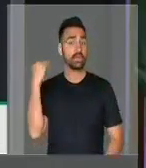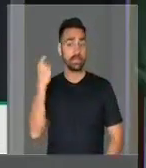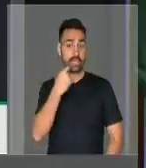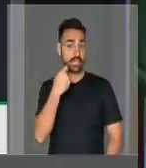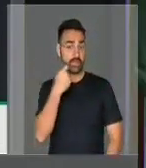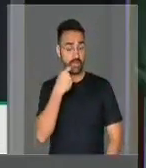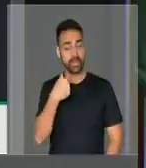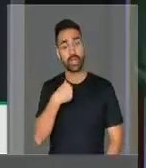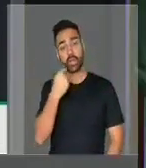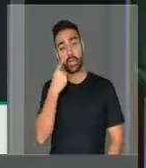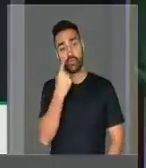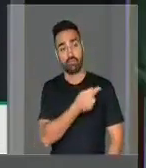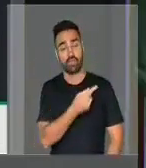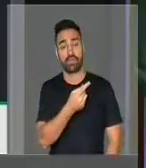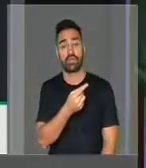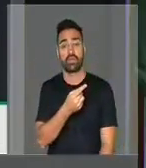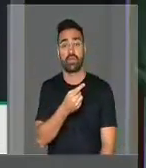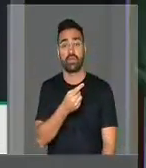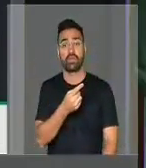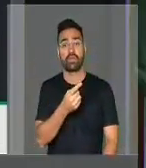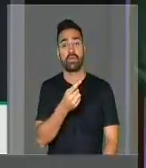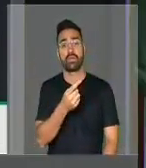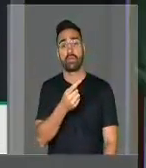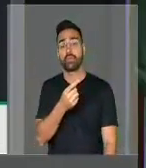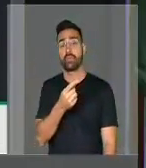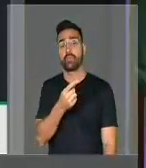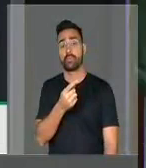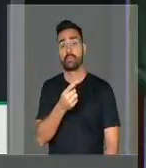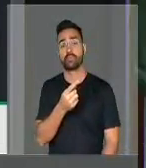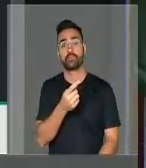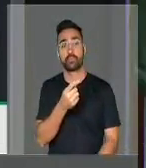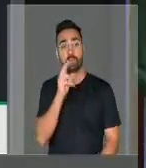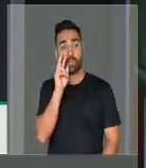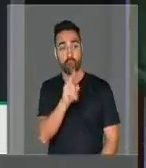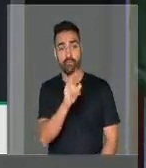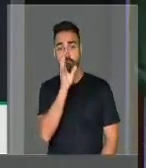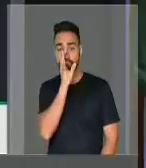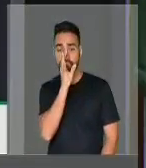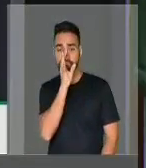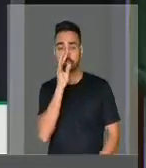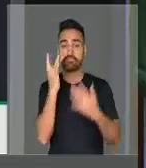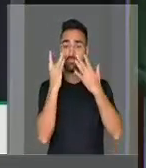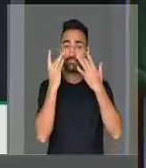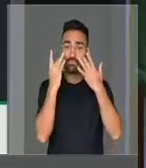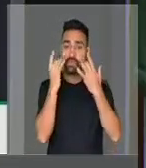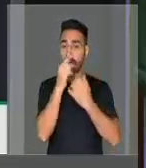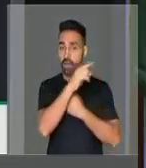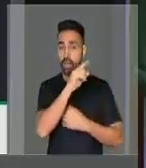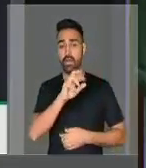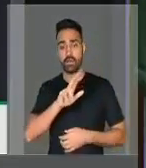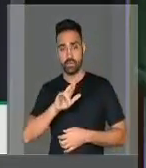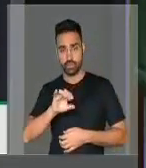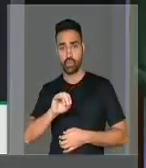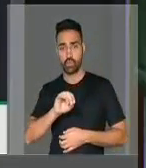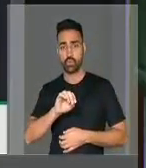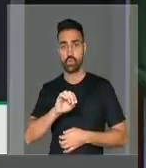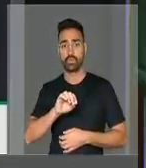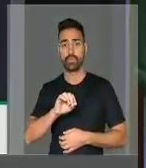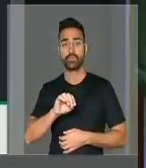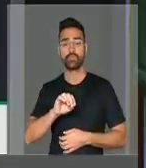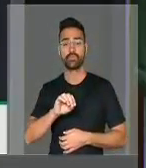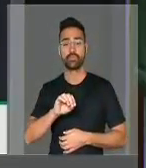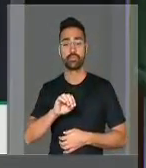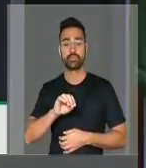de assistir a estreia de uma peça lá no Rio, no Armazém